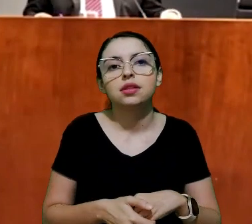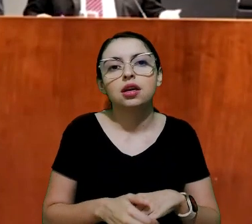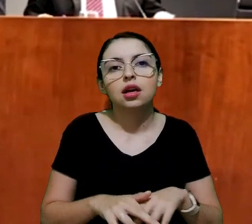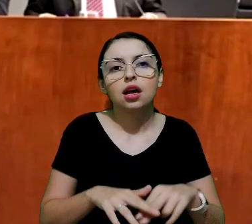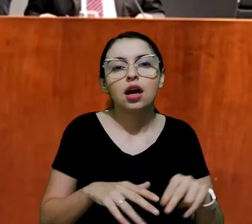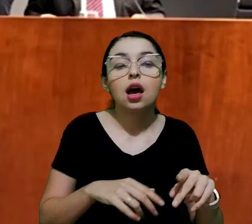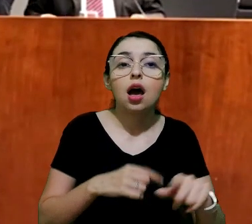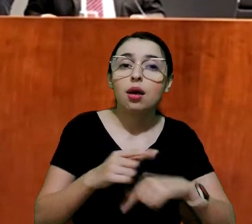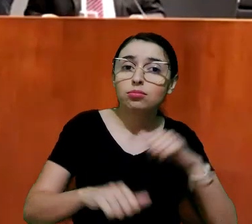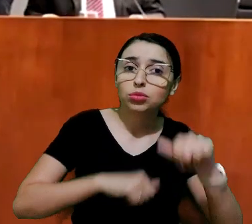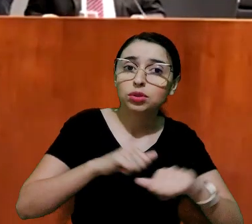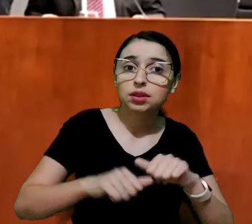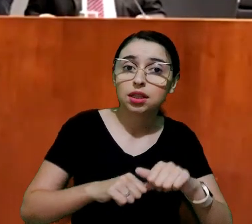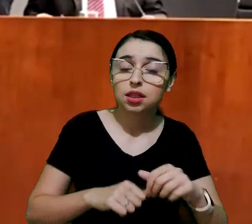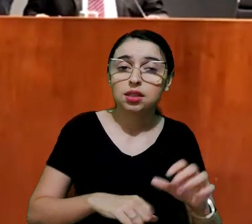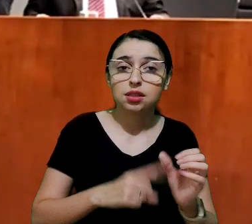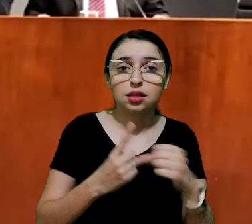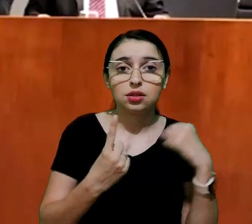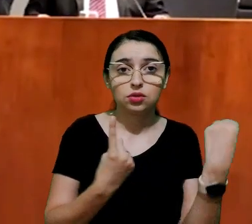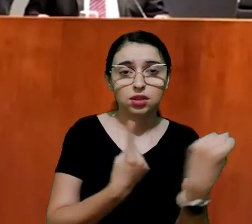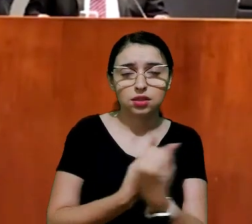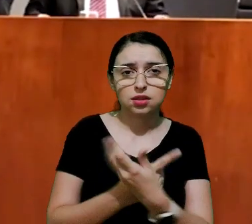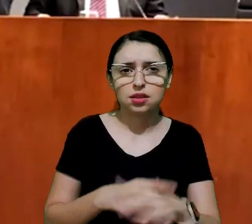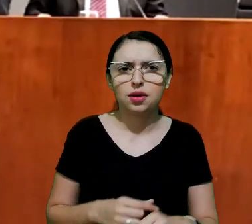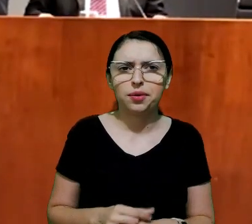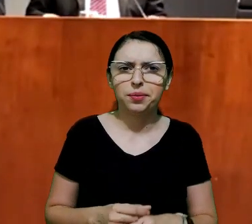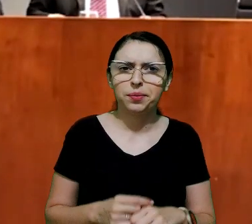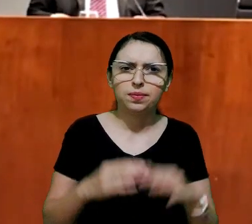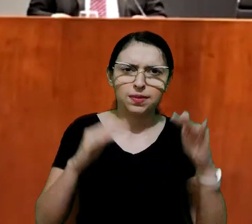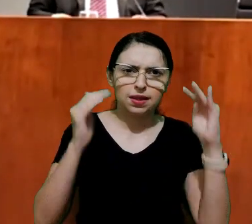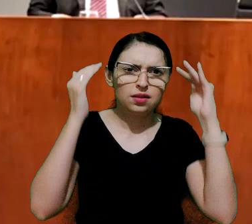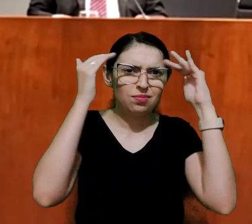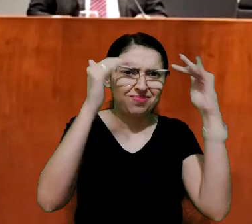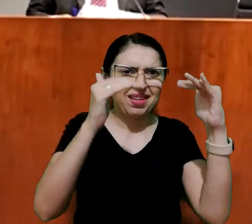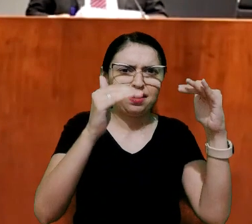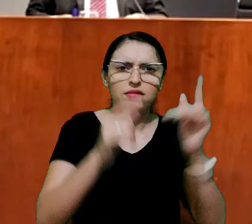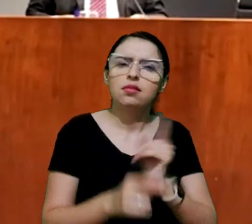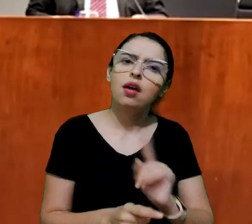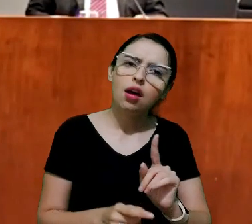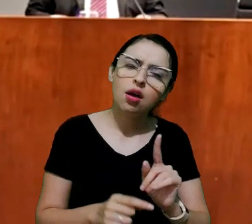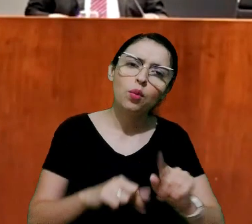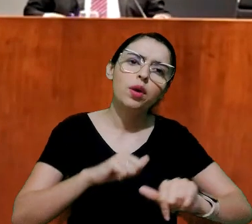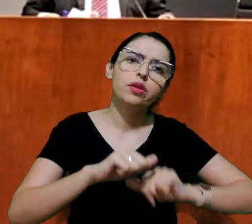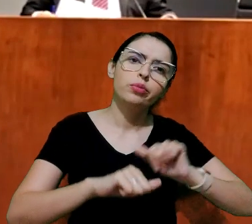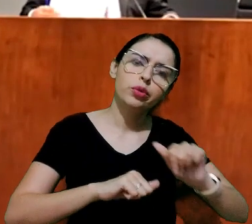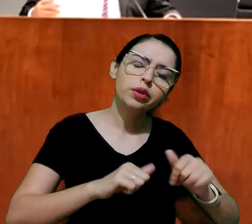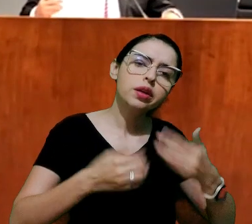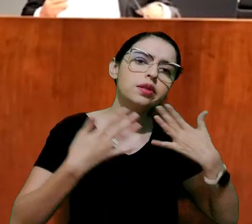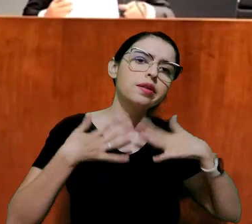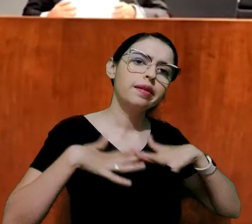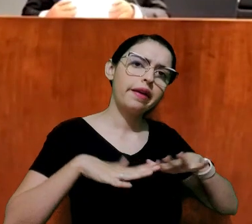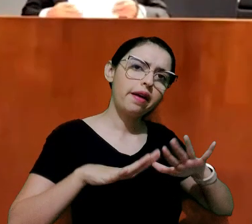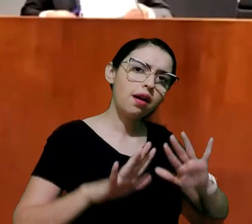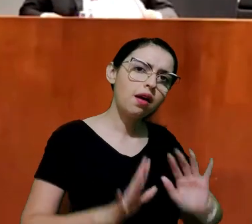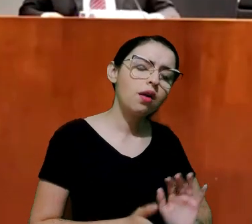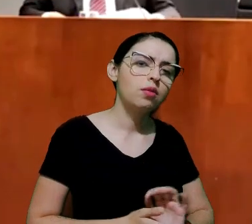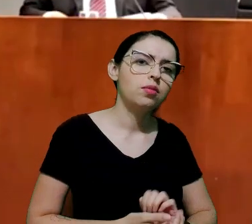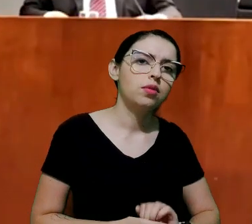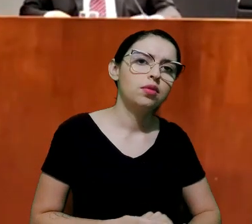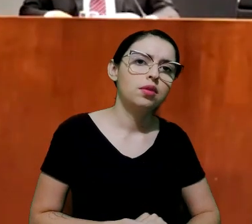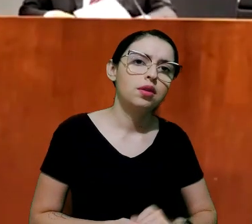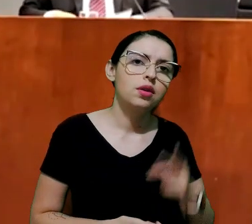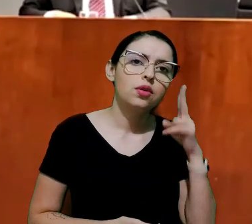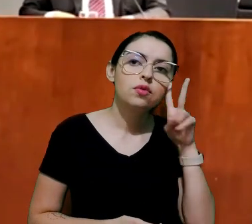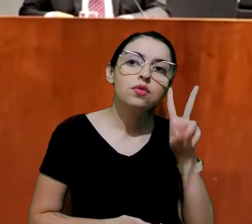mudanças sociais. Ele não é rígido quanto era o Código Civil passado. Eu cheguei a ver, como promotora